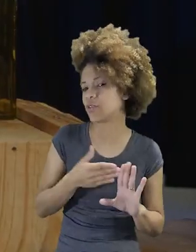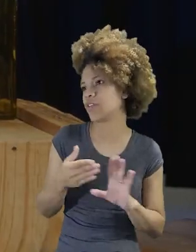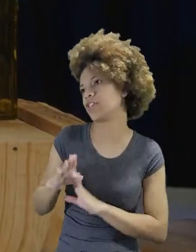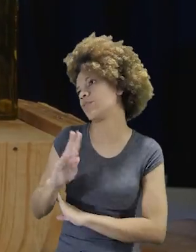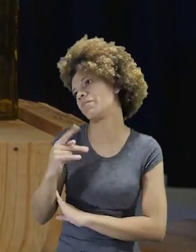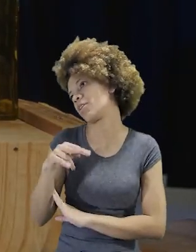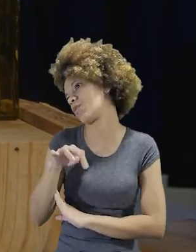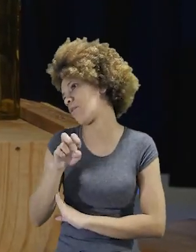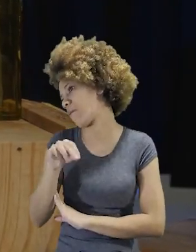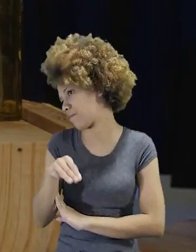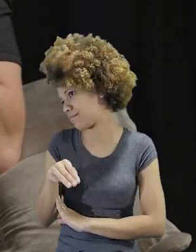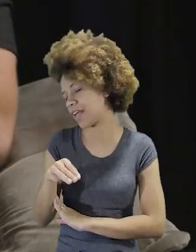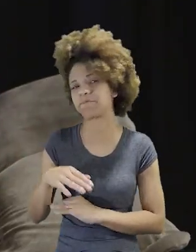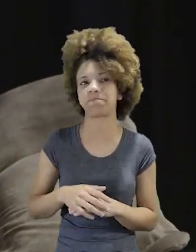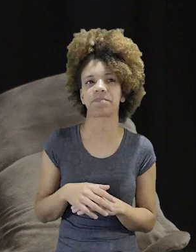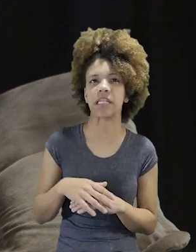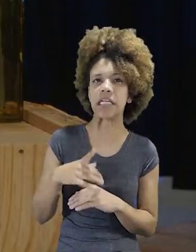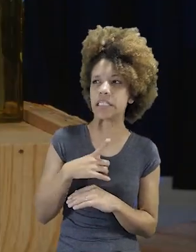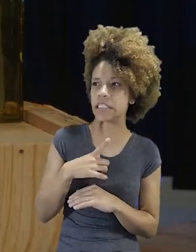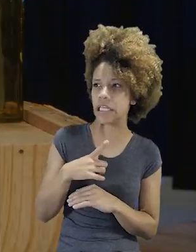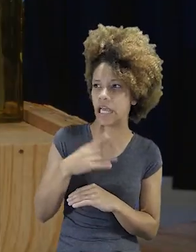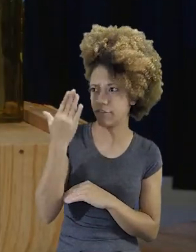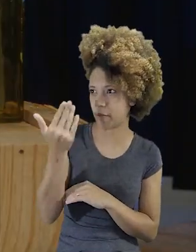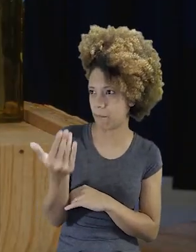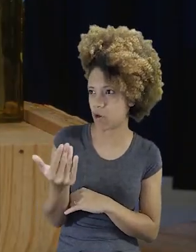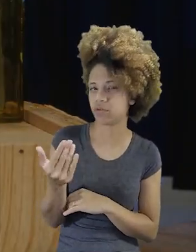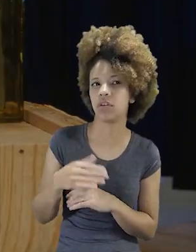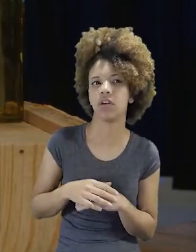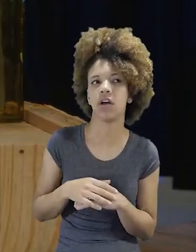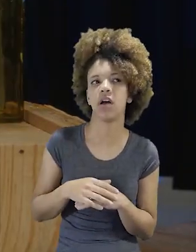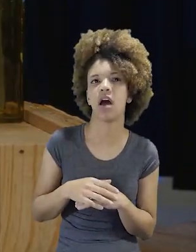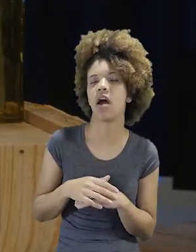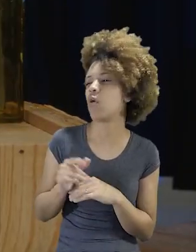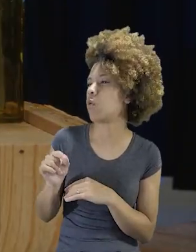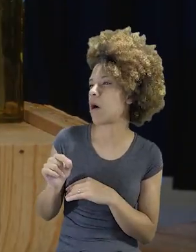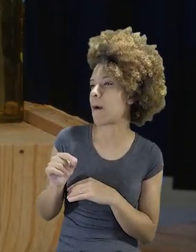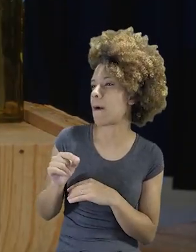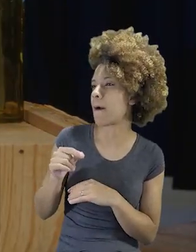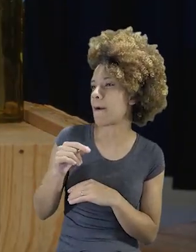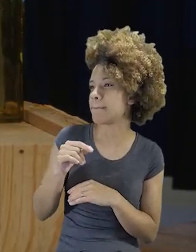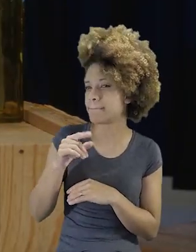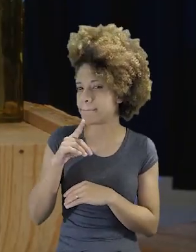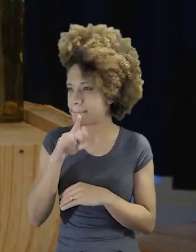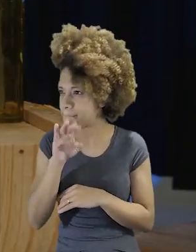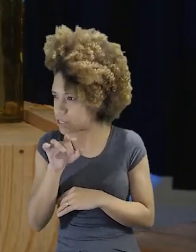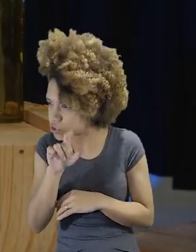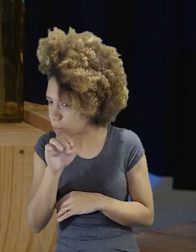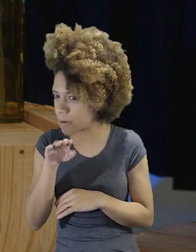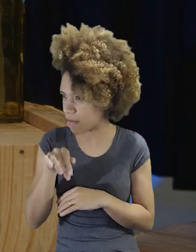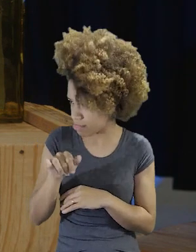até na durante os Beatles velho tem a famosa ou o Brasil